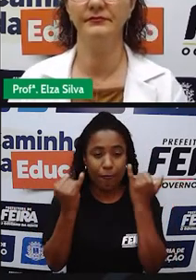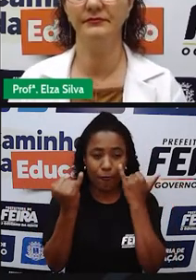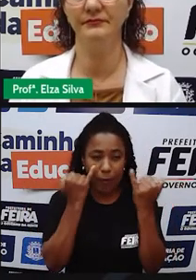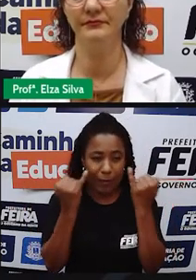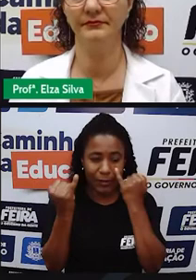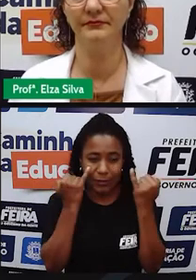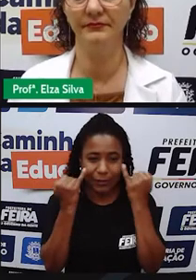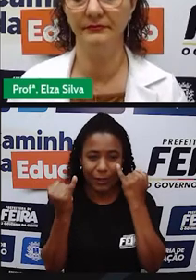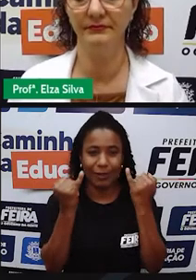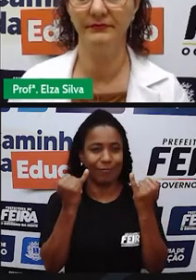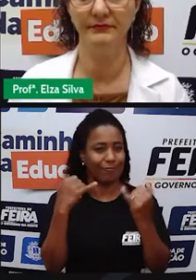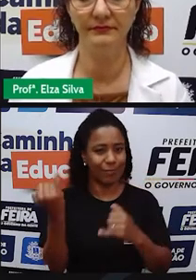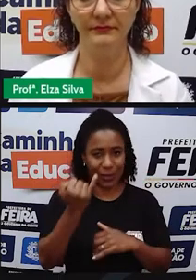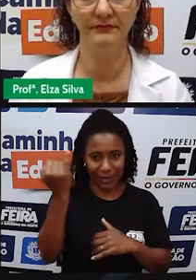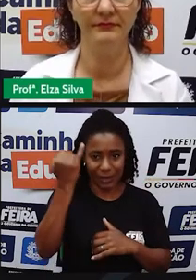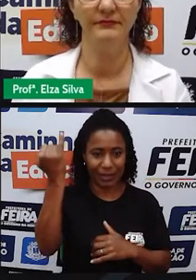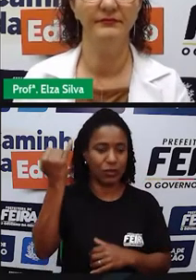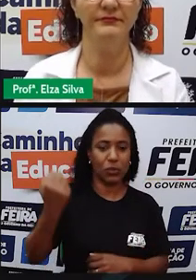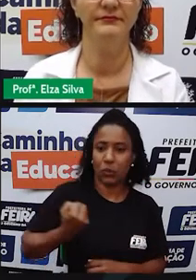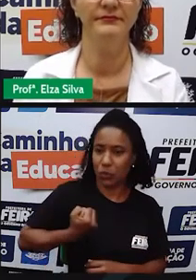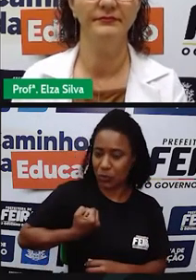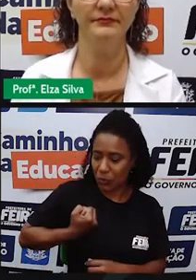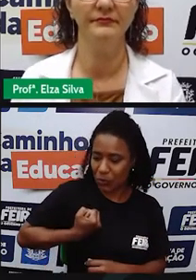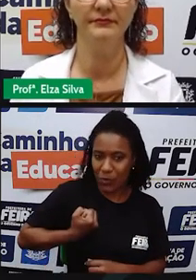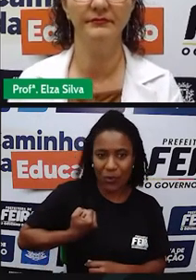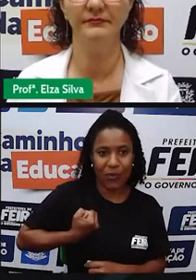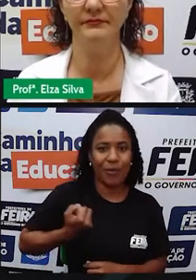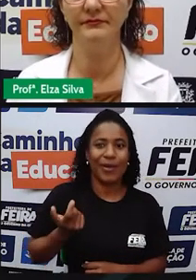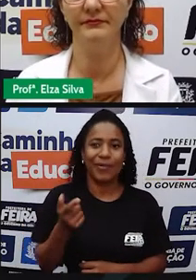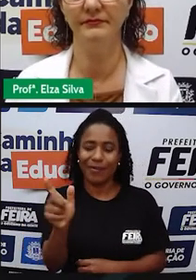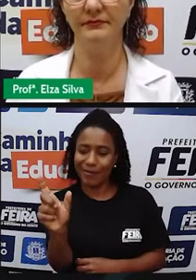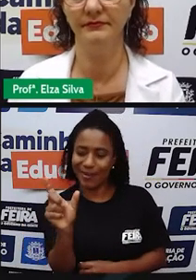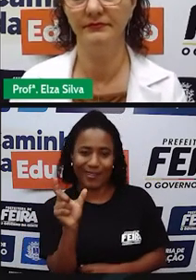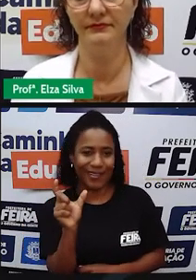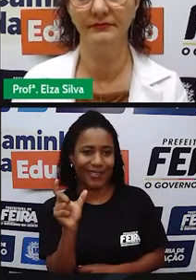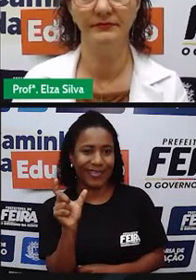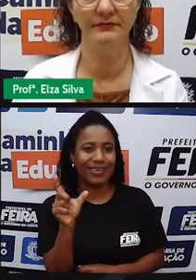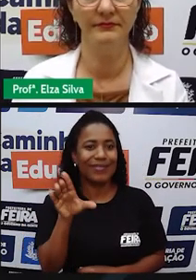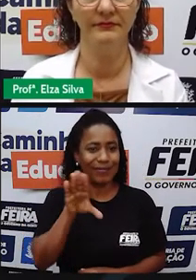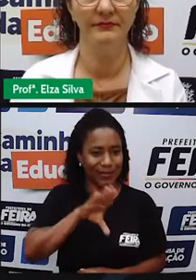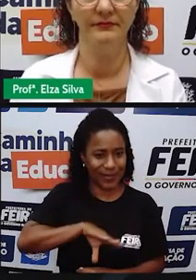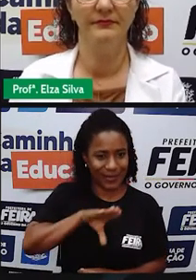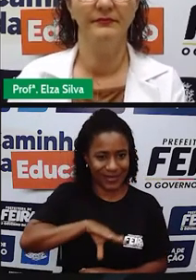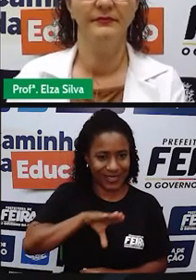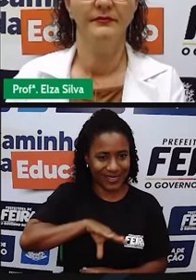Alguns números, algumas palavras que a gente já conhece em português.